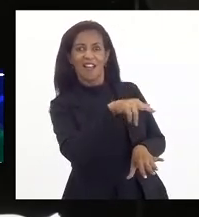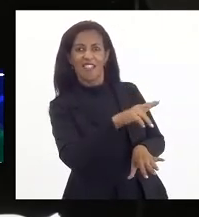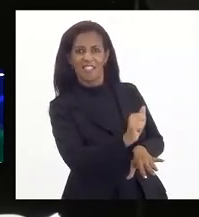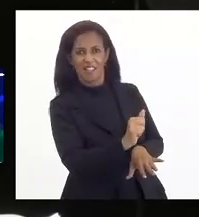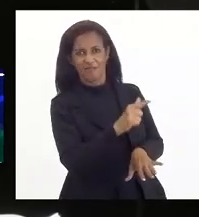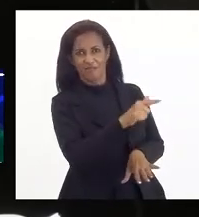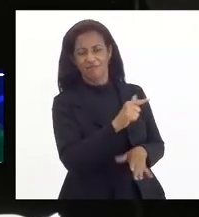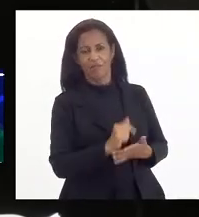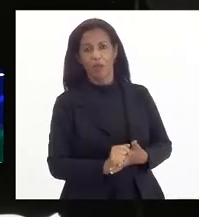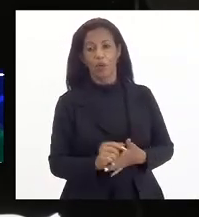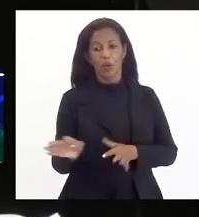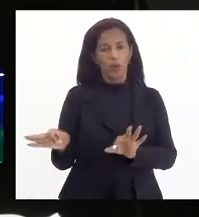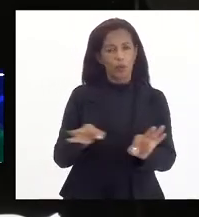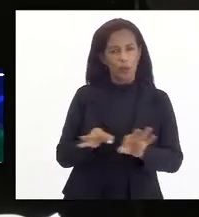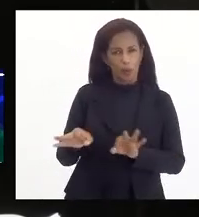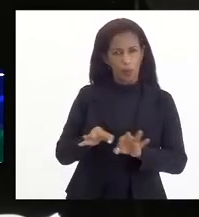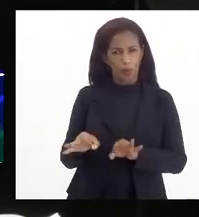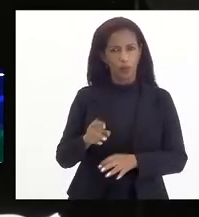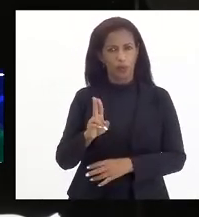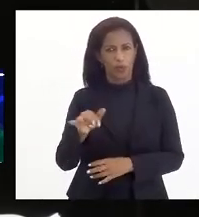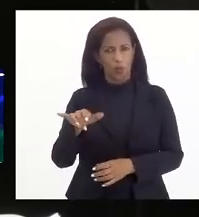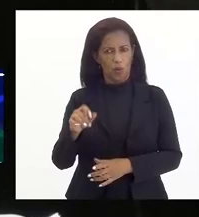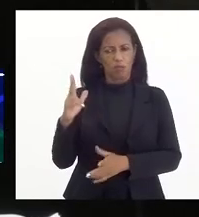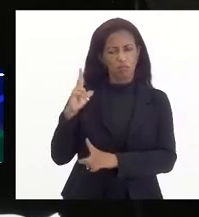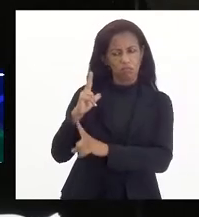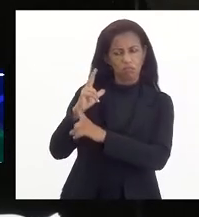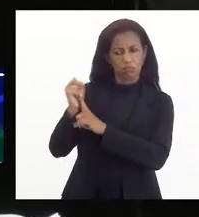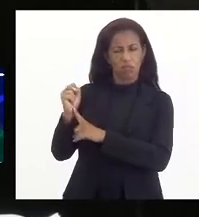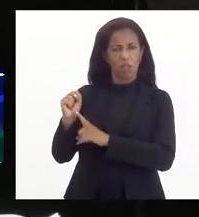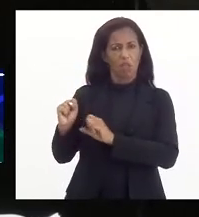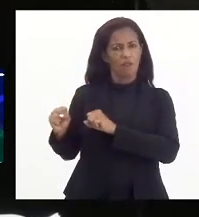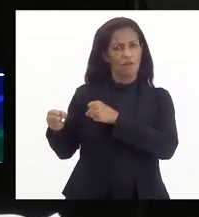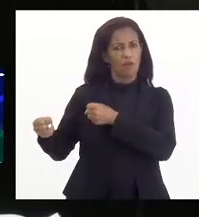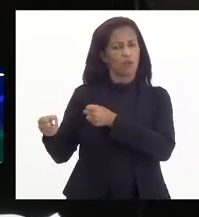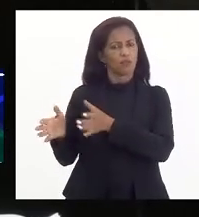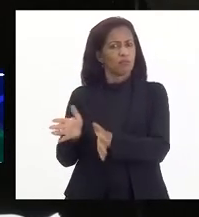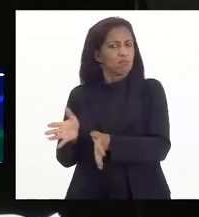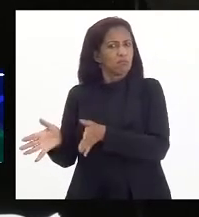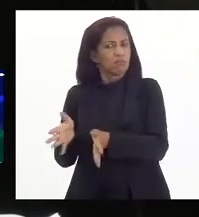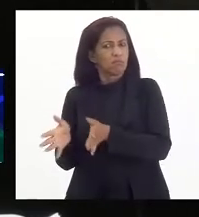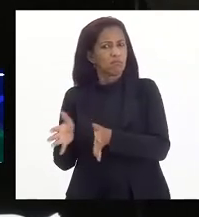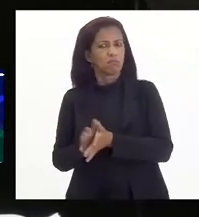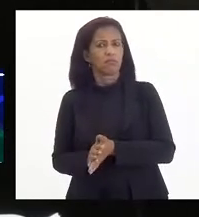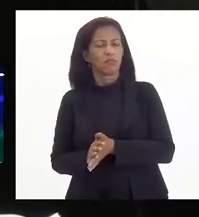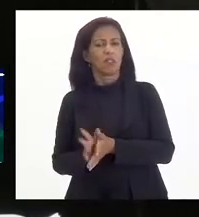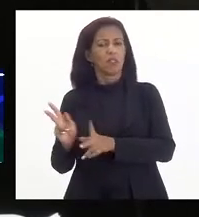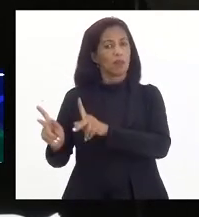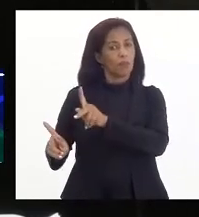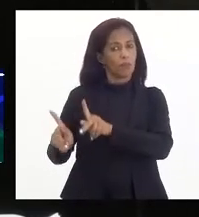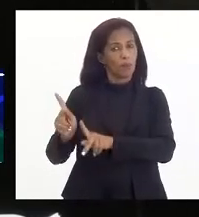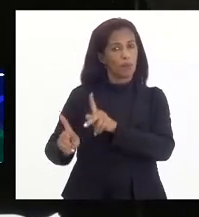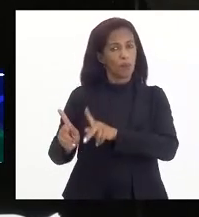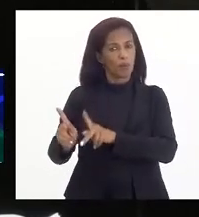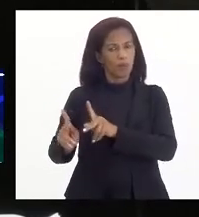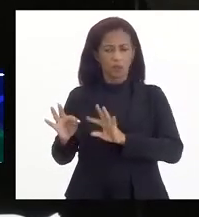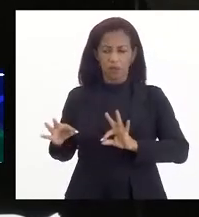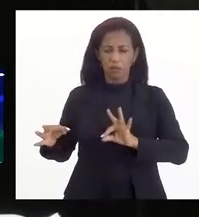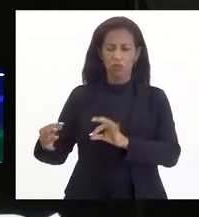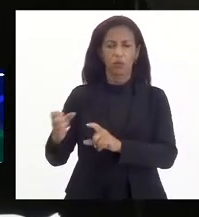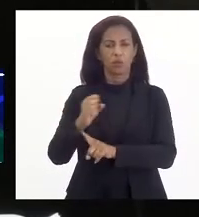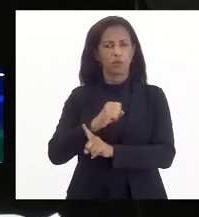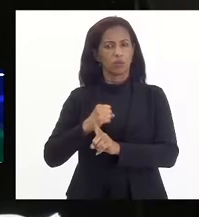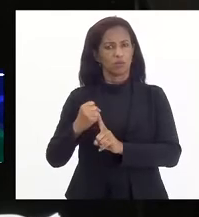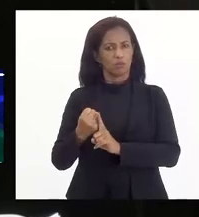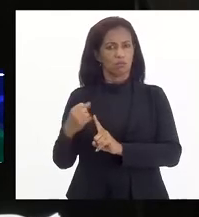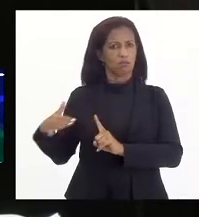saiu o projeto da unha sem tanto prosperou nessa da forte articulação entre a população e toda a sociedade